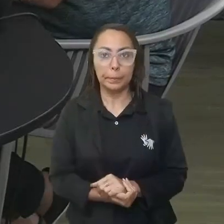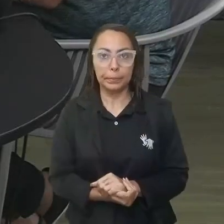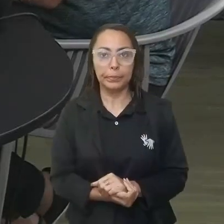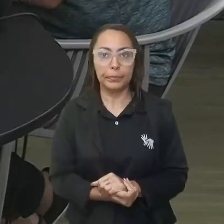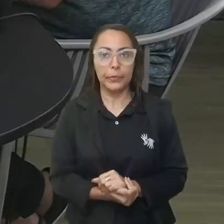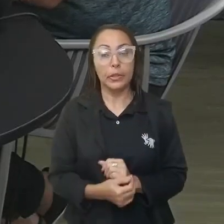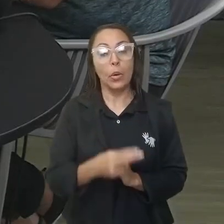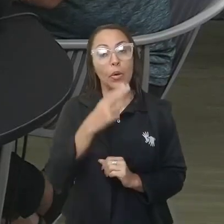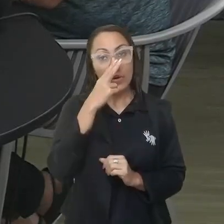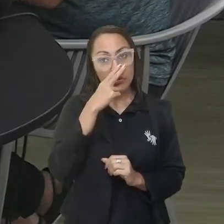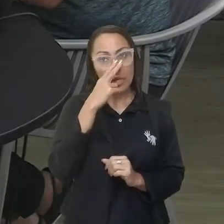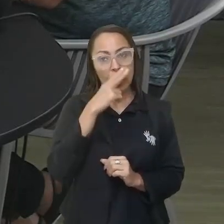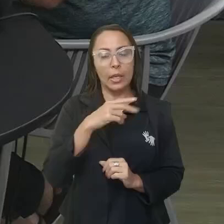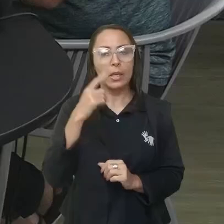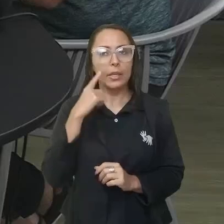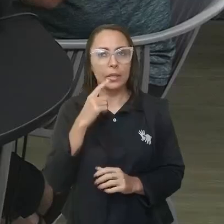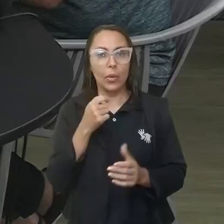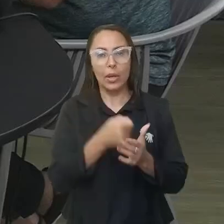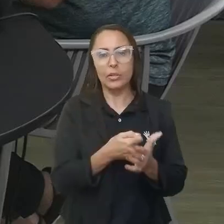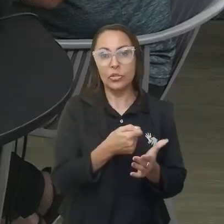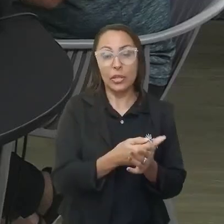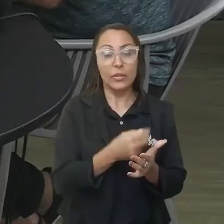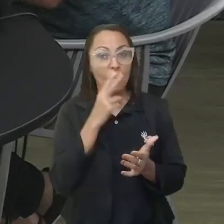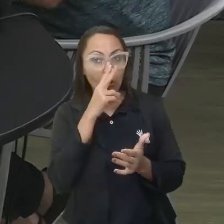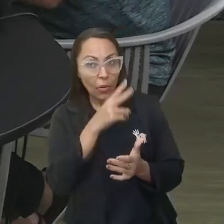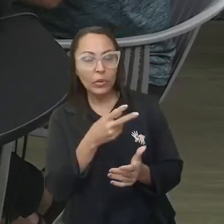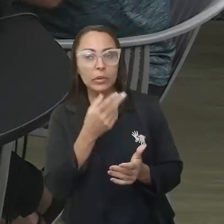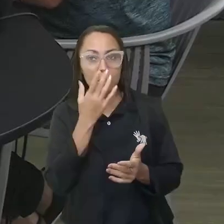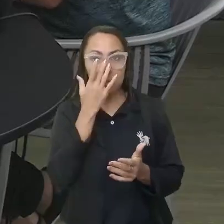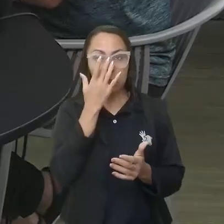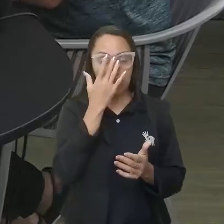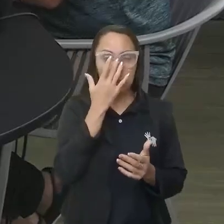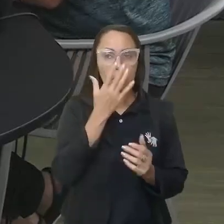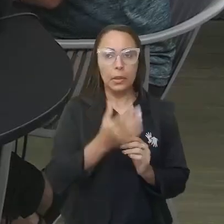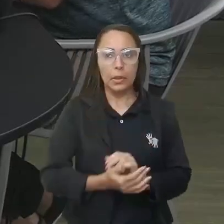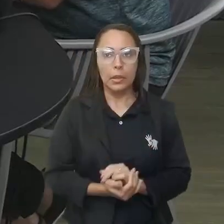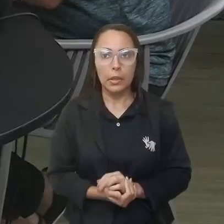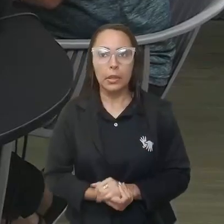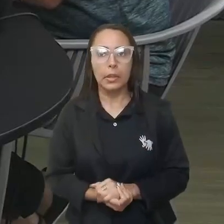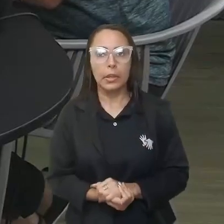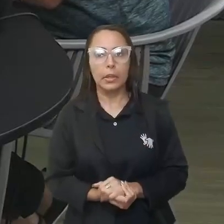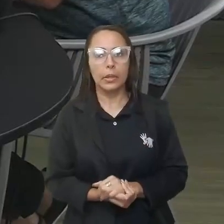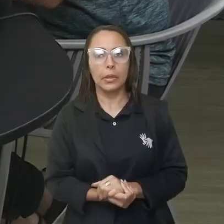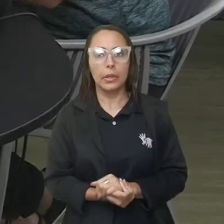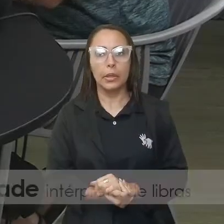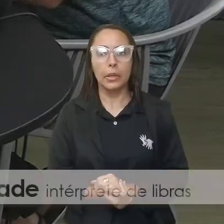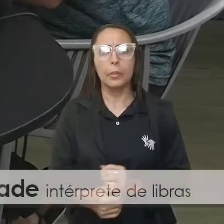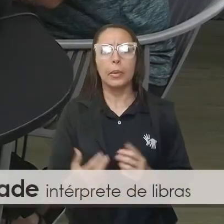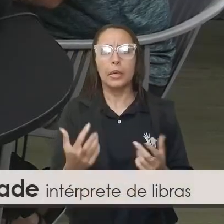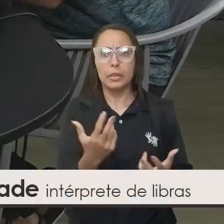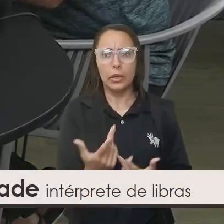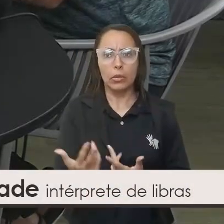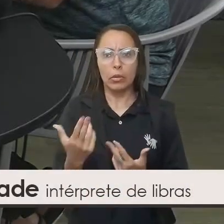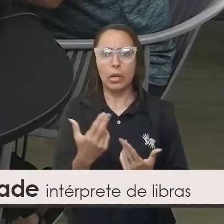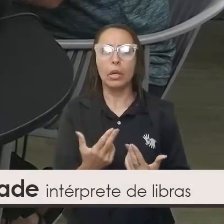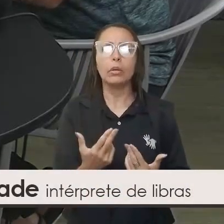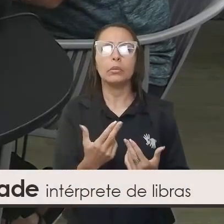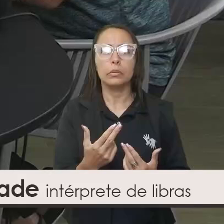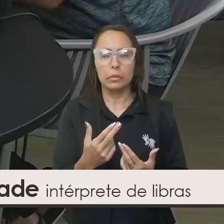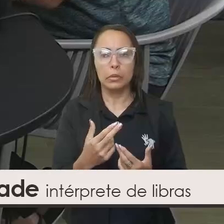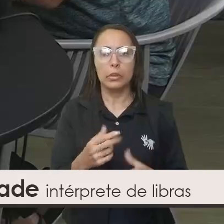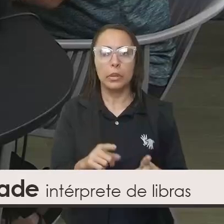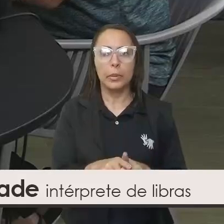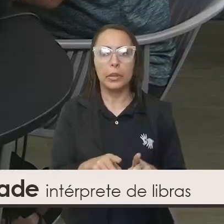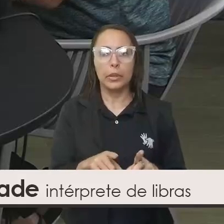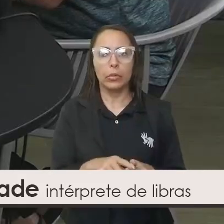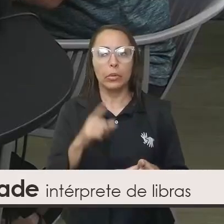evangélicos, que a gente sabe que é uma resistência muito forte, muito grande. Né? Mas da mesma maneira, assim, eu acho que